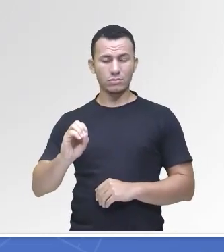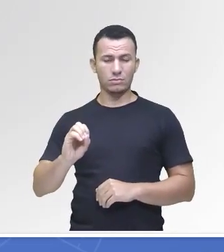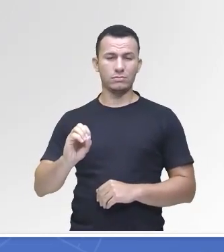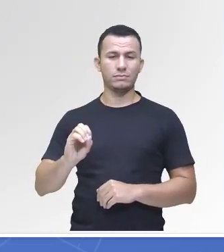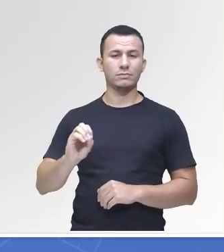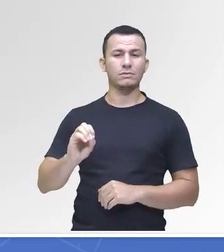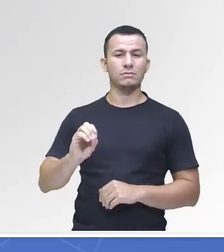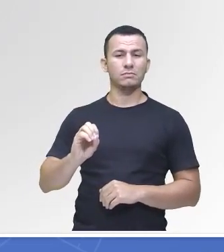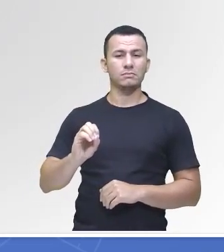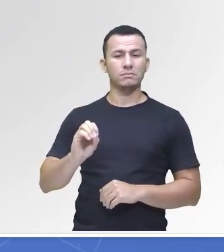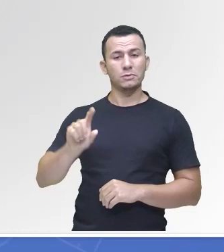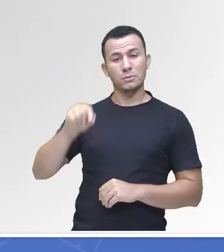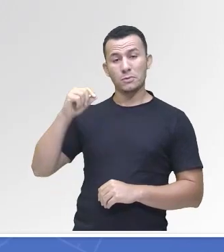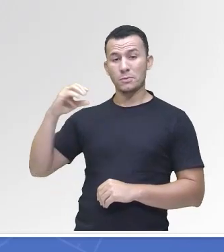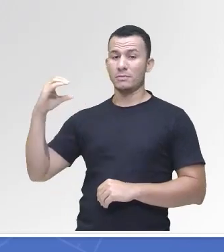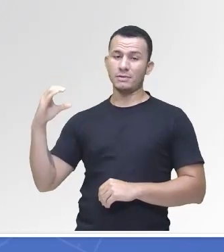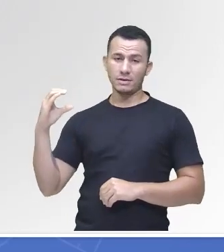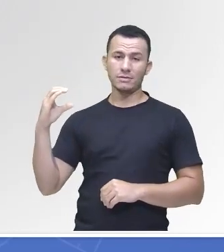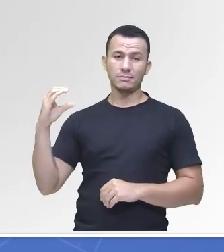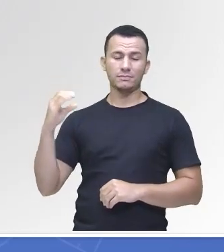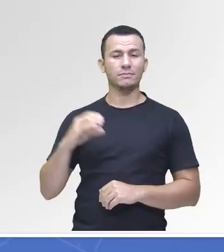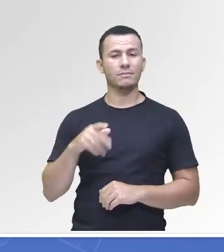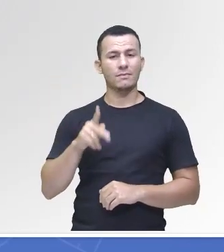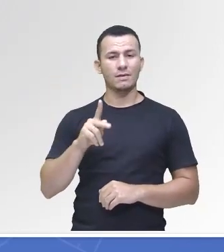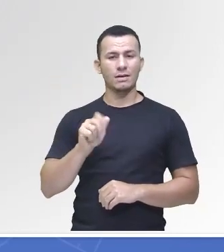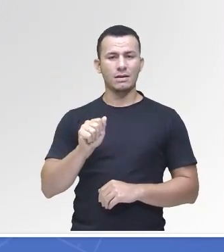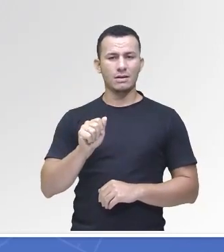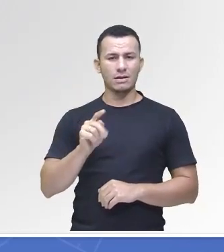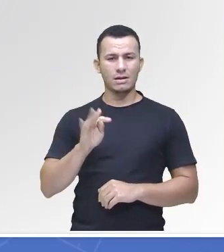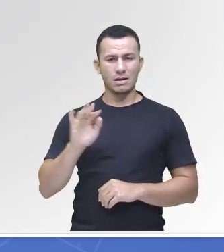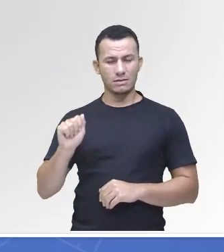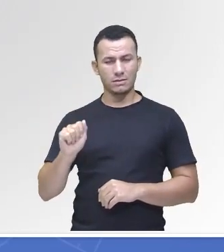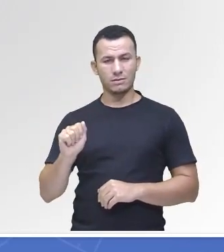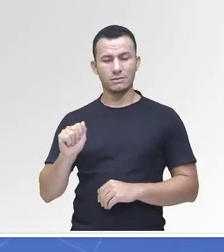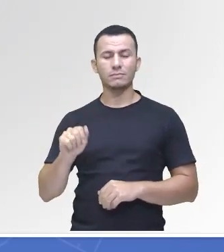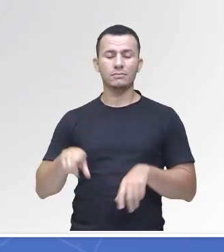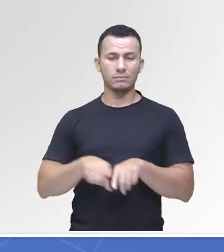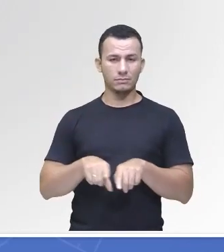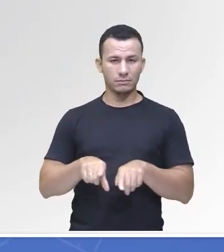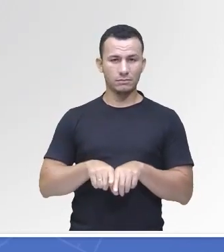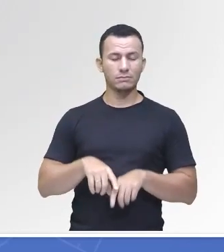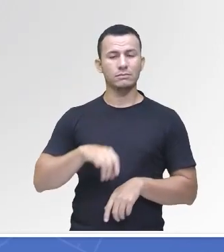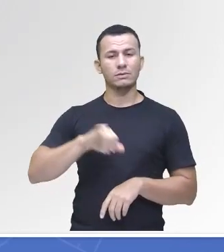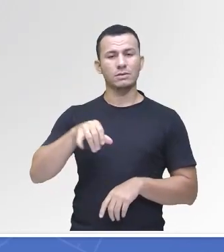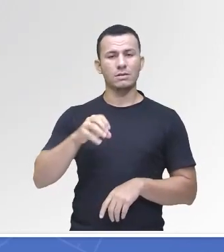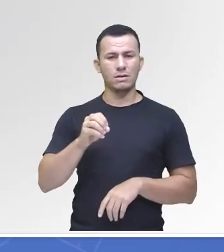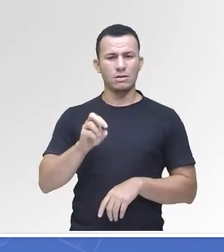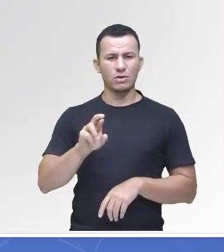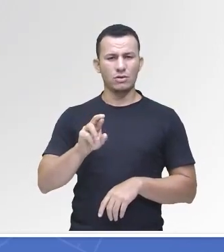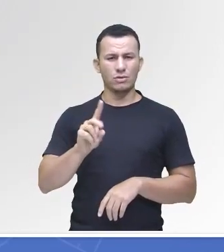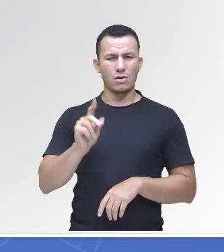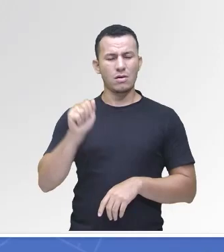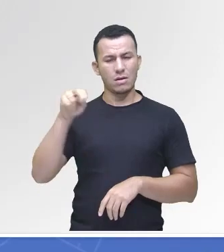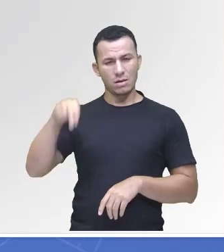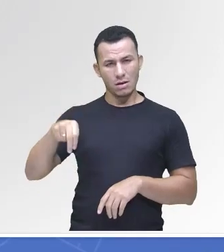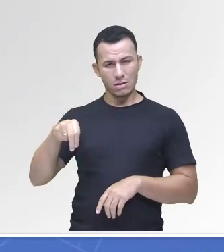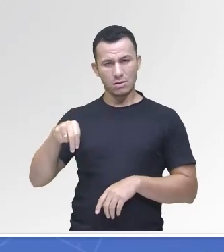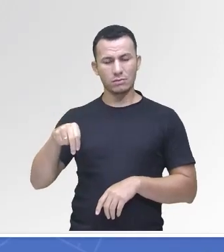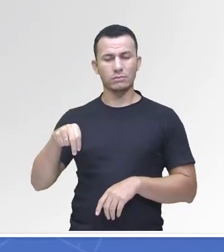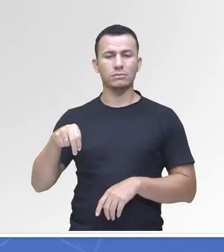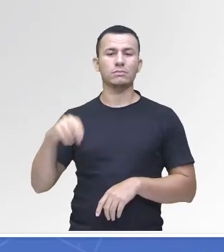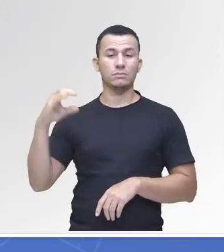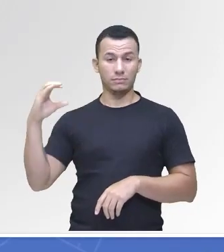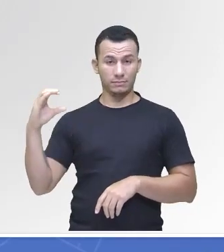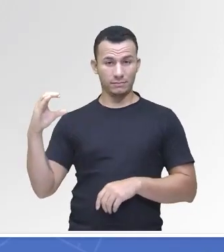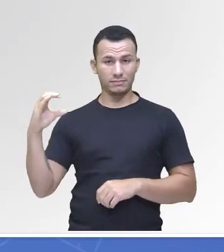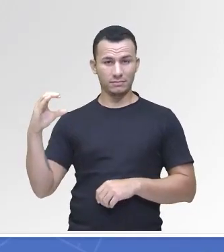apresentou aí para a gente a letra C. A Kate Suelen também. Jordan, né? Jordan Davi marcou a